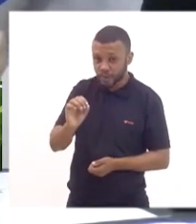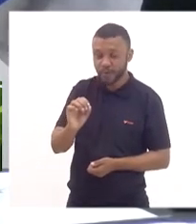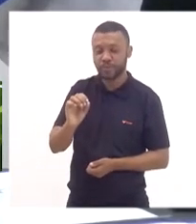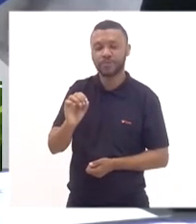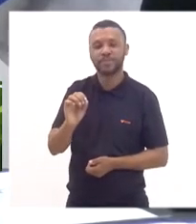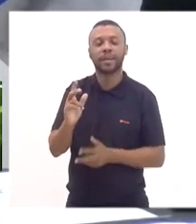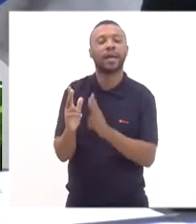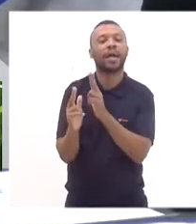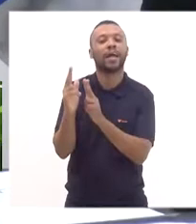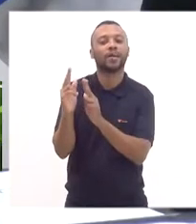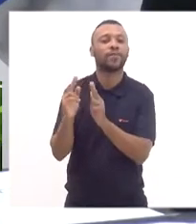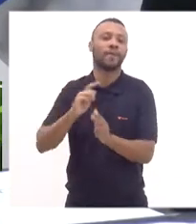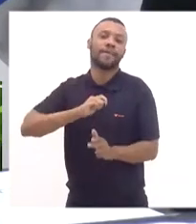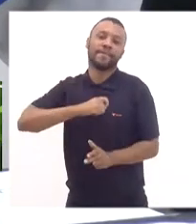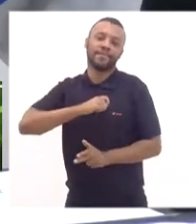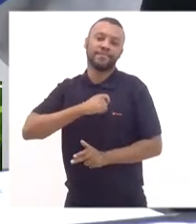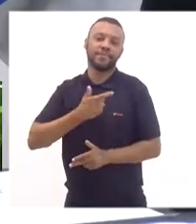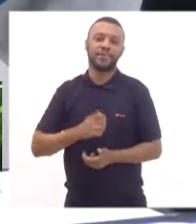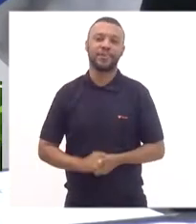fiscal.